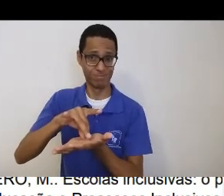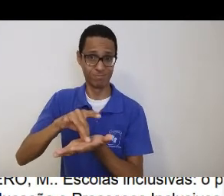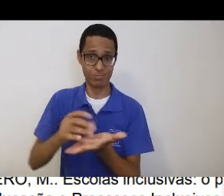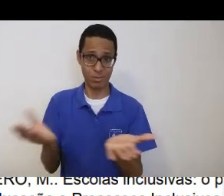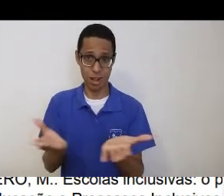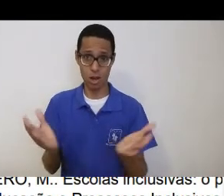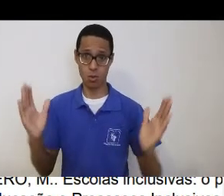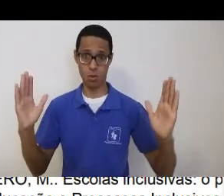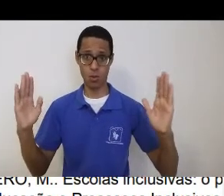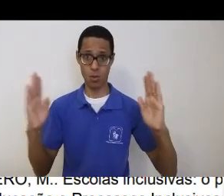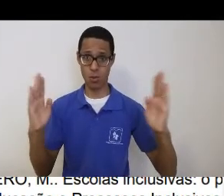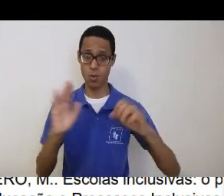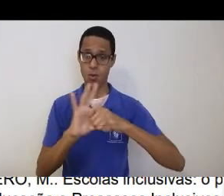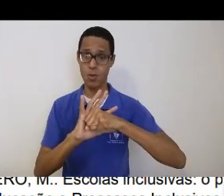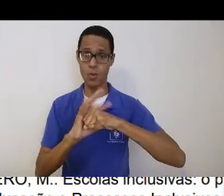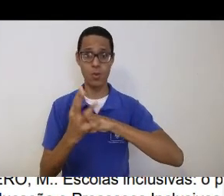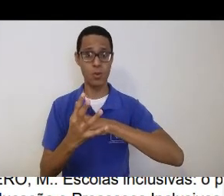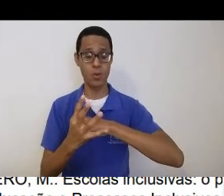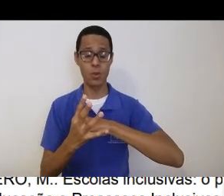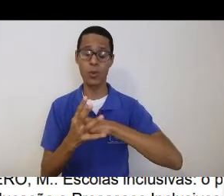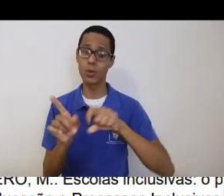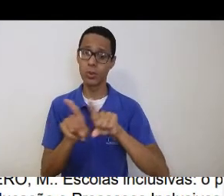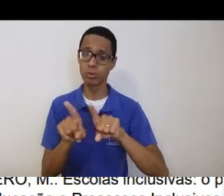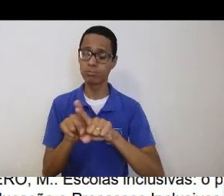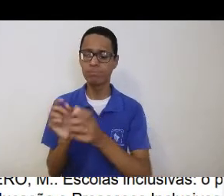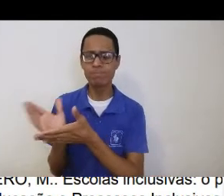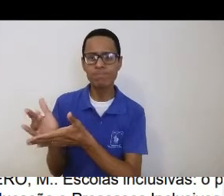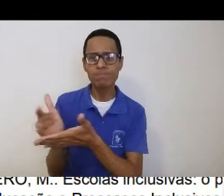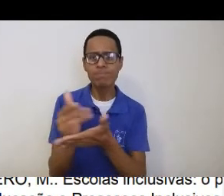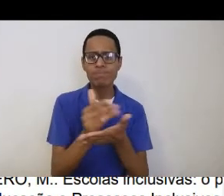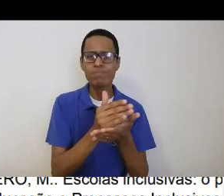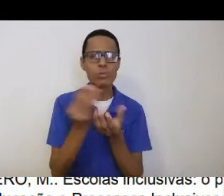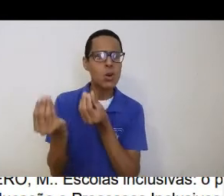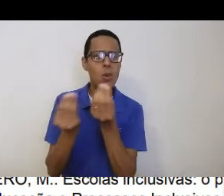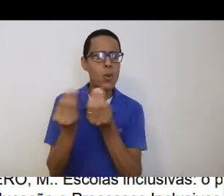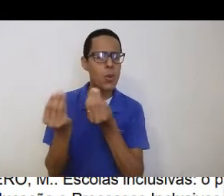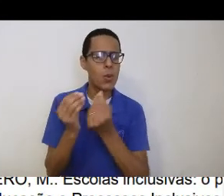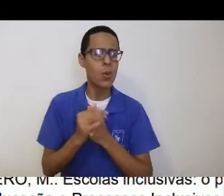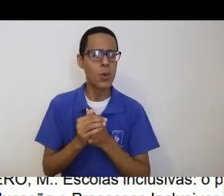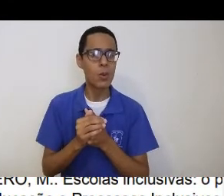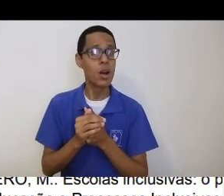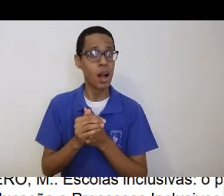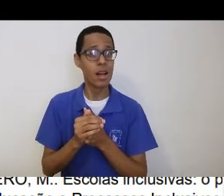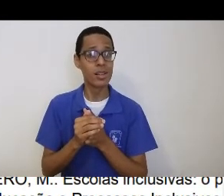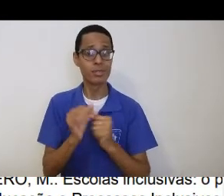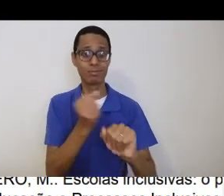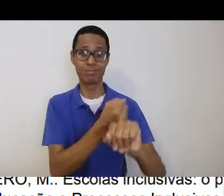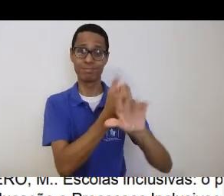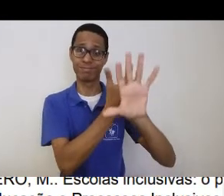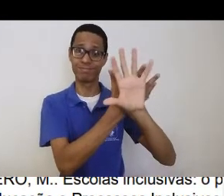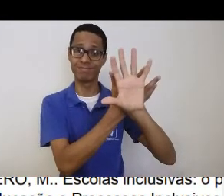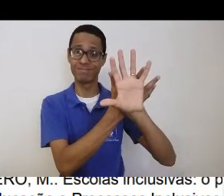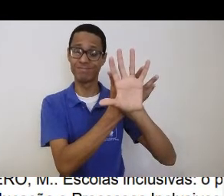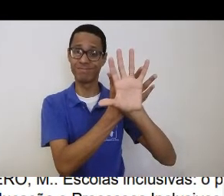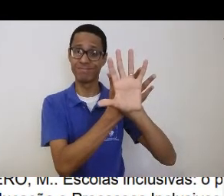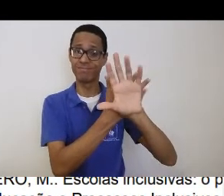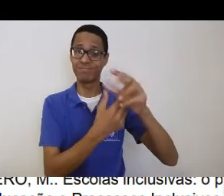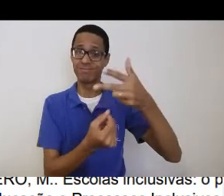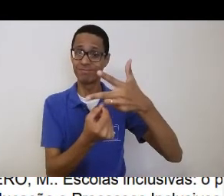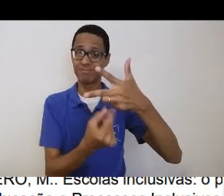relato de experiência que ocorreu, está ocorrendo nesse período de pandemia, e a coleta de dados ocorreu a partir